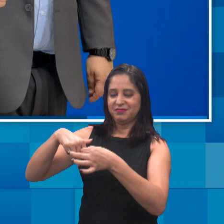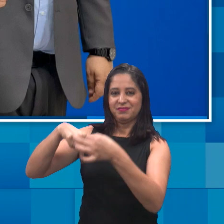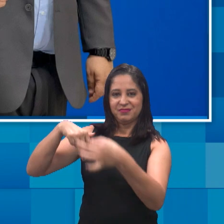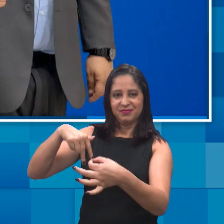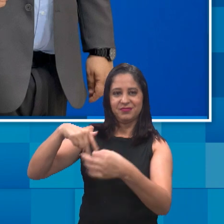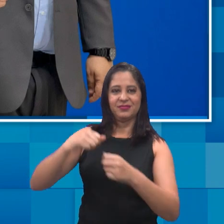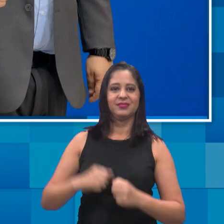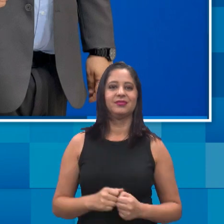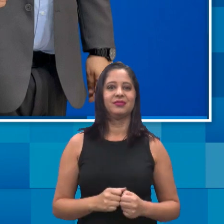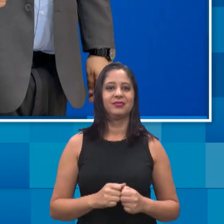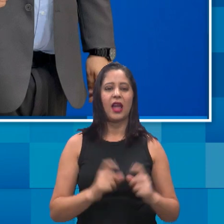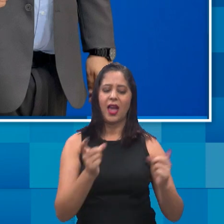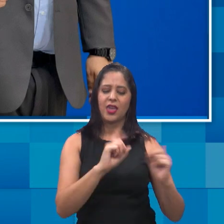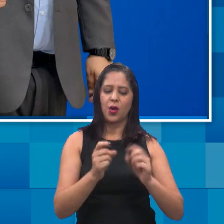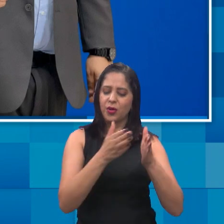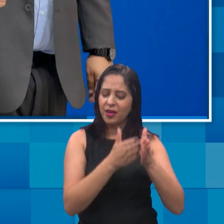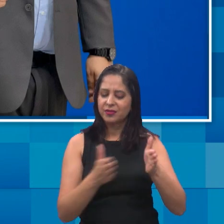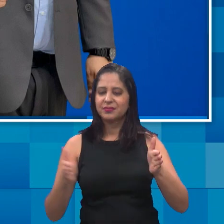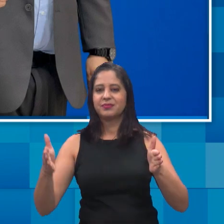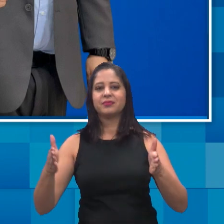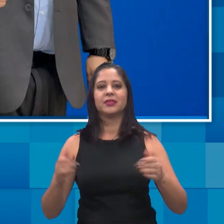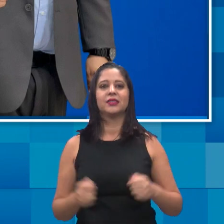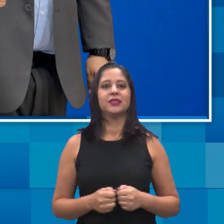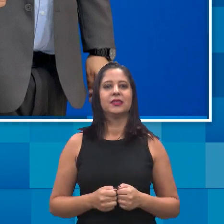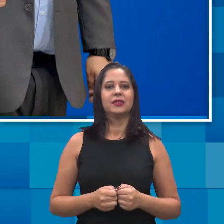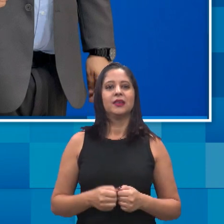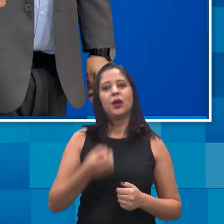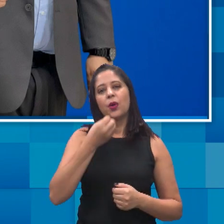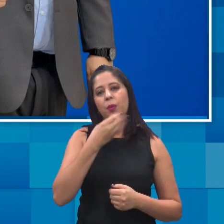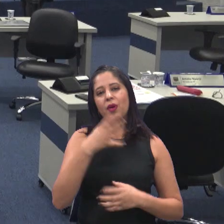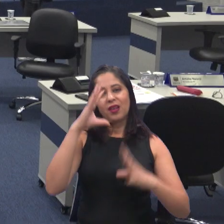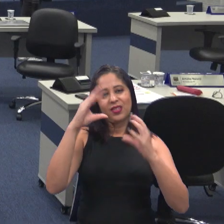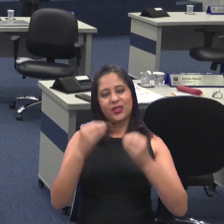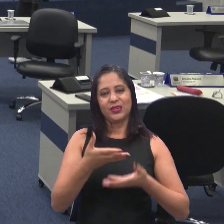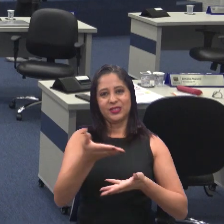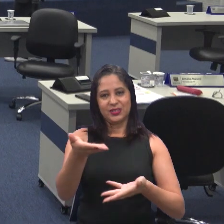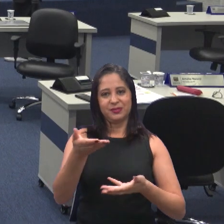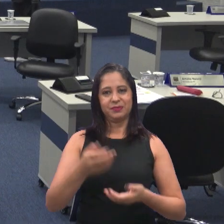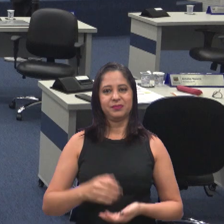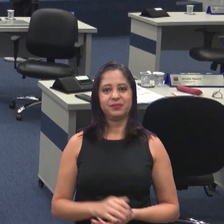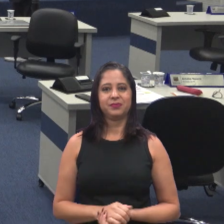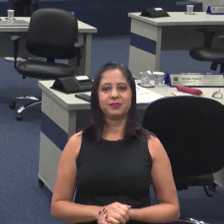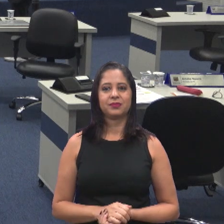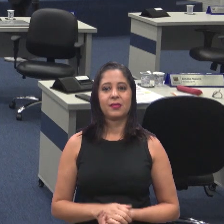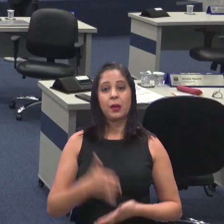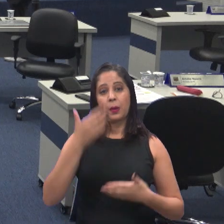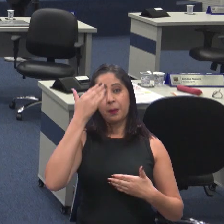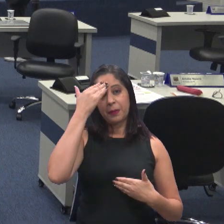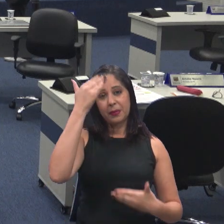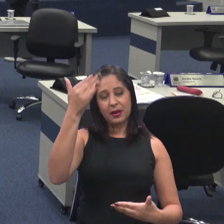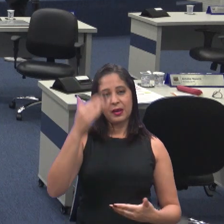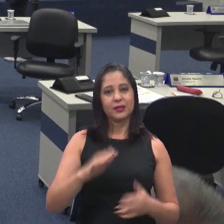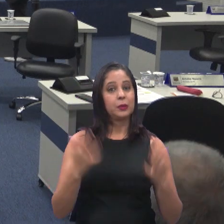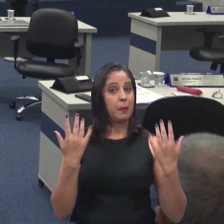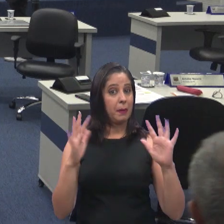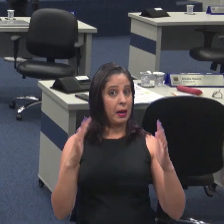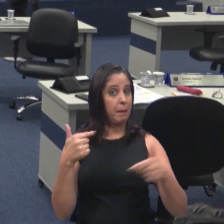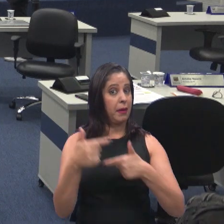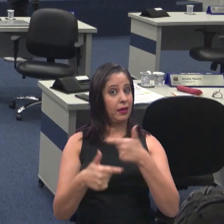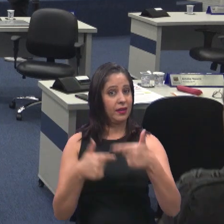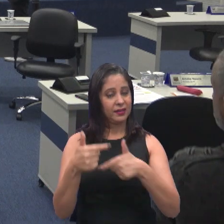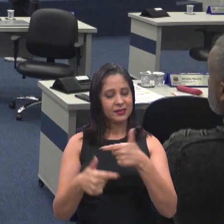com produtividade. Muito obrigado e uma boa noite a todos. Obrigado, vereador. Parabéns pelo trabalho de